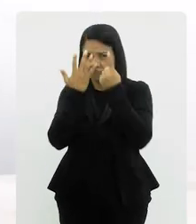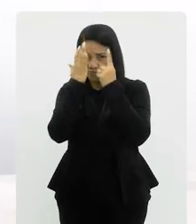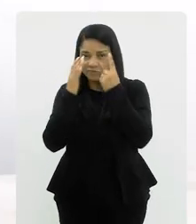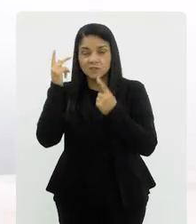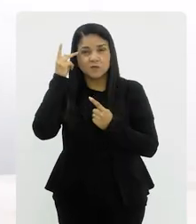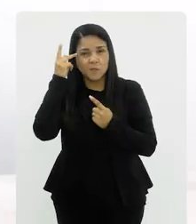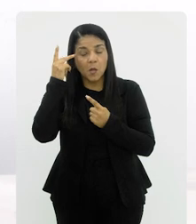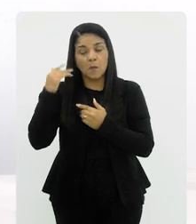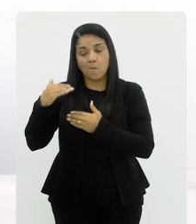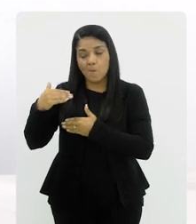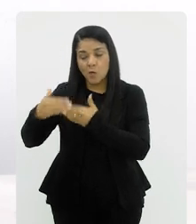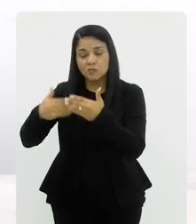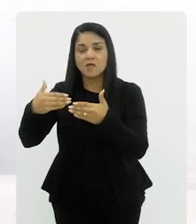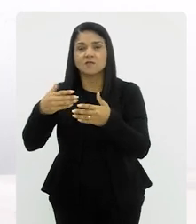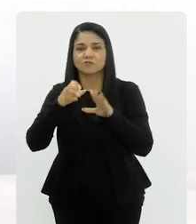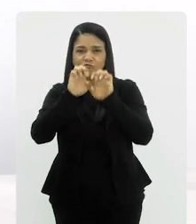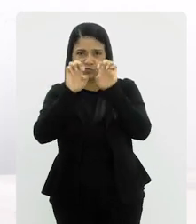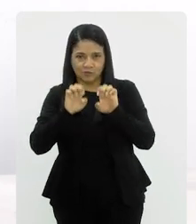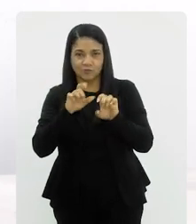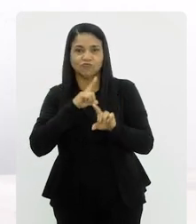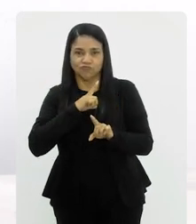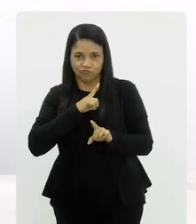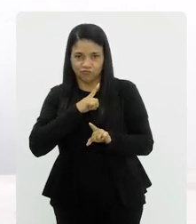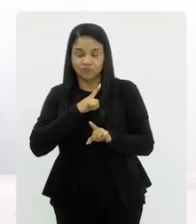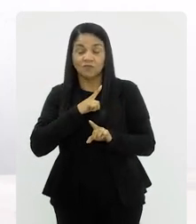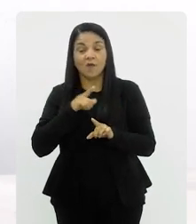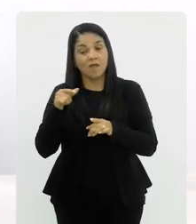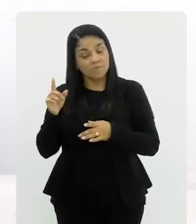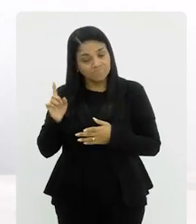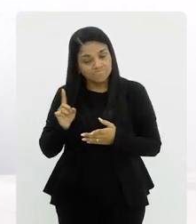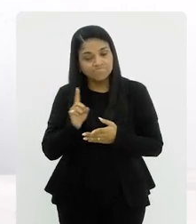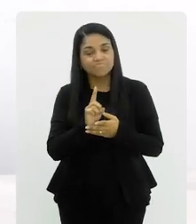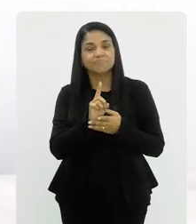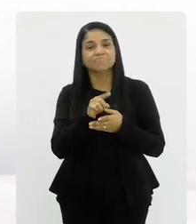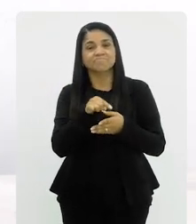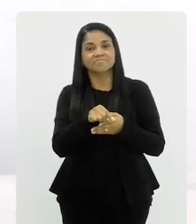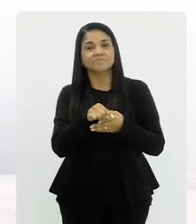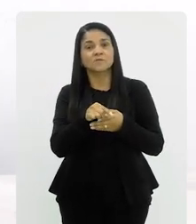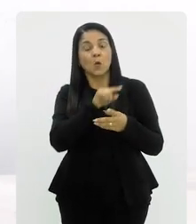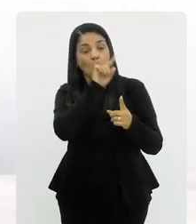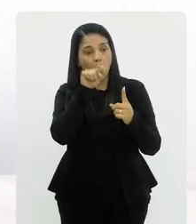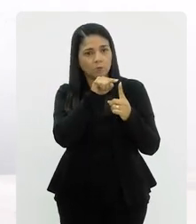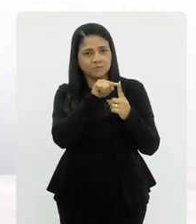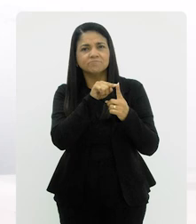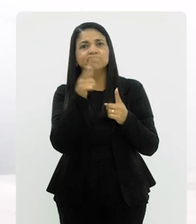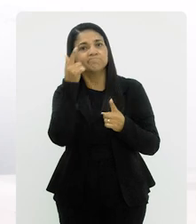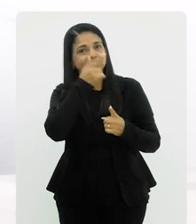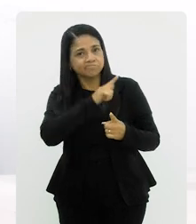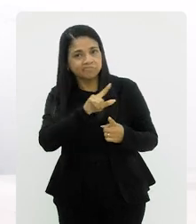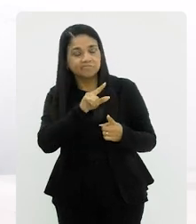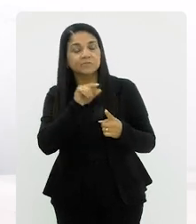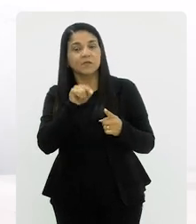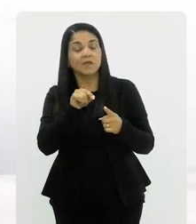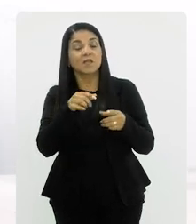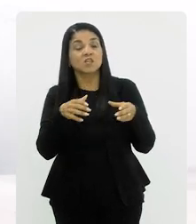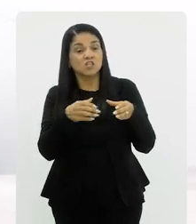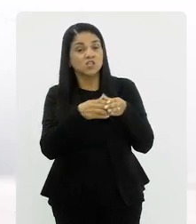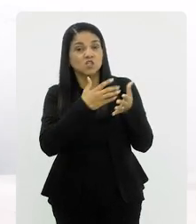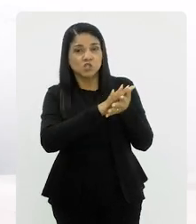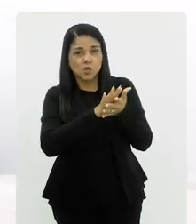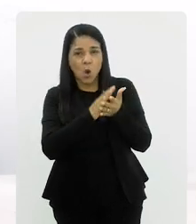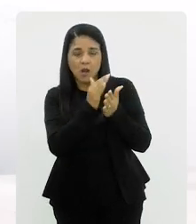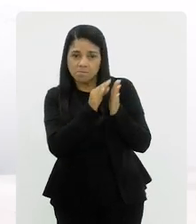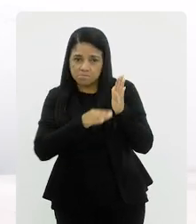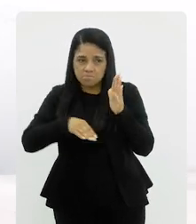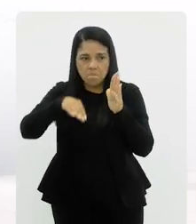processo de reestruturação. E a gente foi para lá e a gente conseguiu o objetivo, que era trazer a escola de novo para